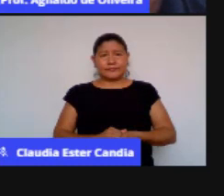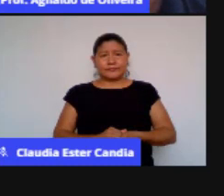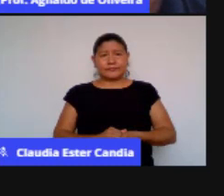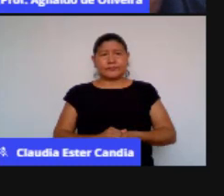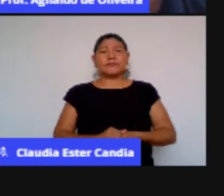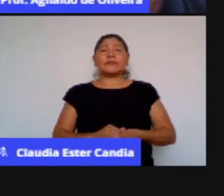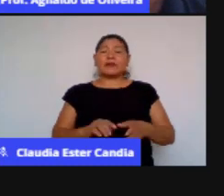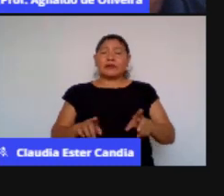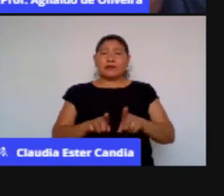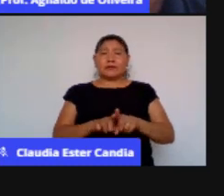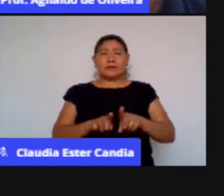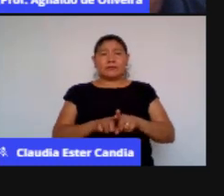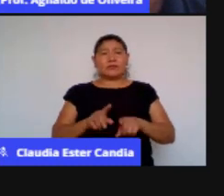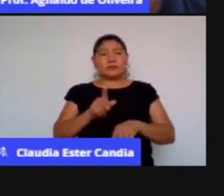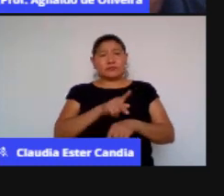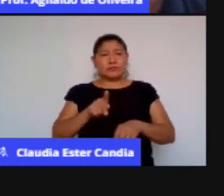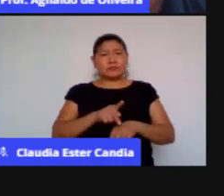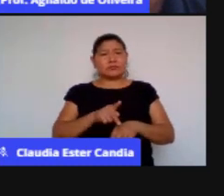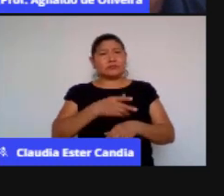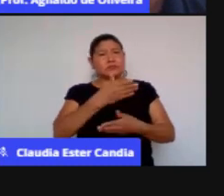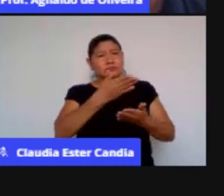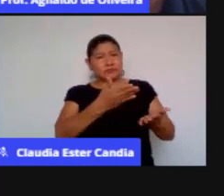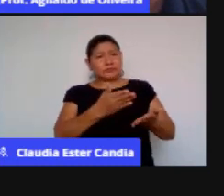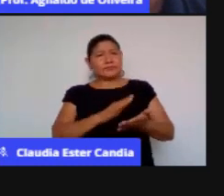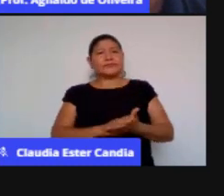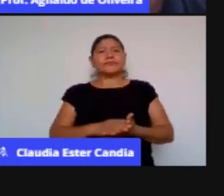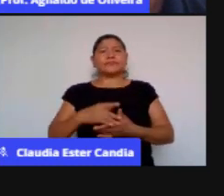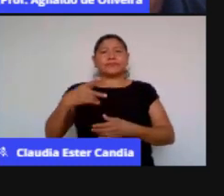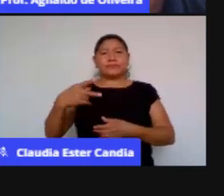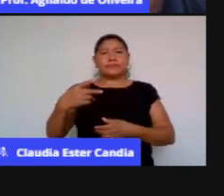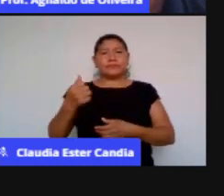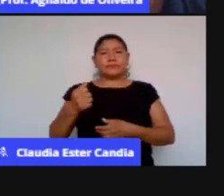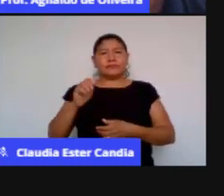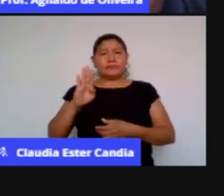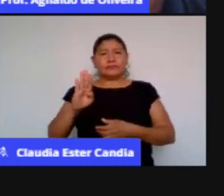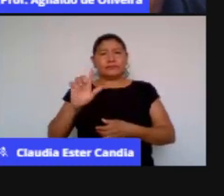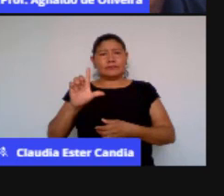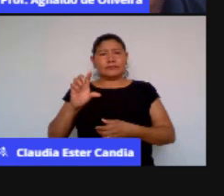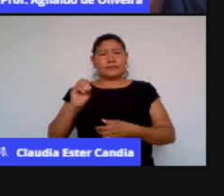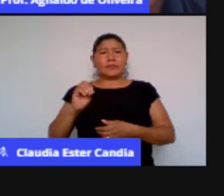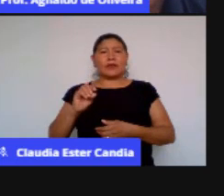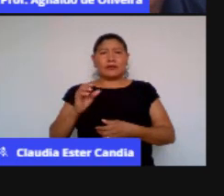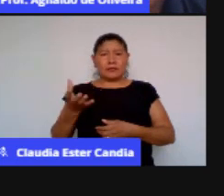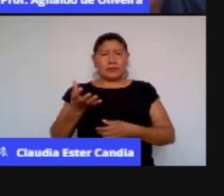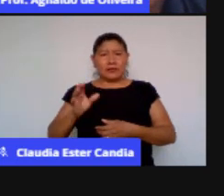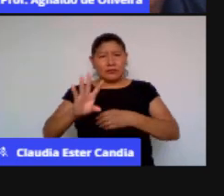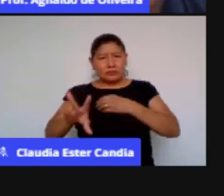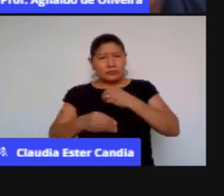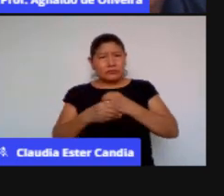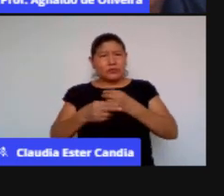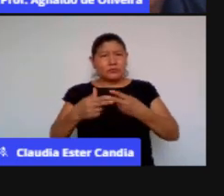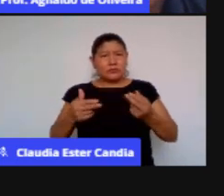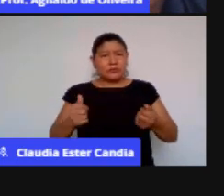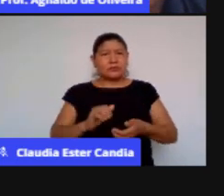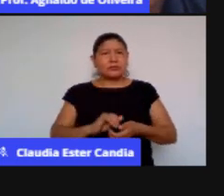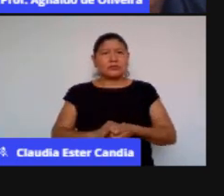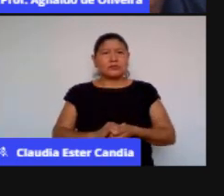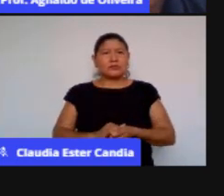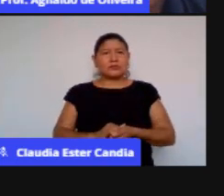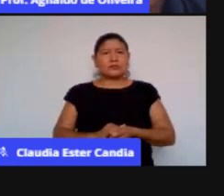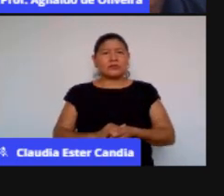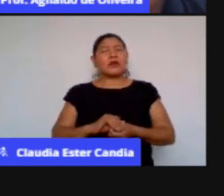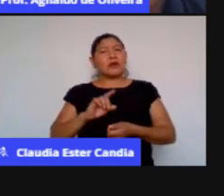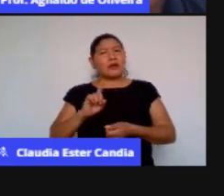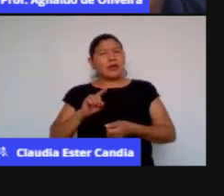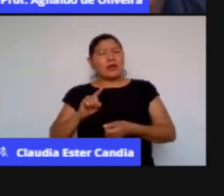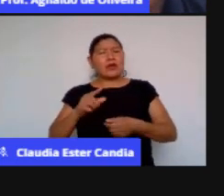Pablo, queira acrescentar mais alguma coisa em relação a essa fala, mais algum aviso que queira fazer? Bom, eu acho que é isso mesmo, né,